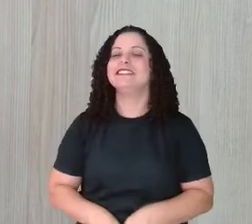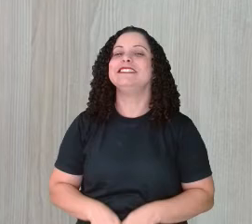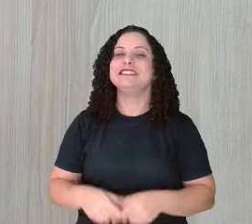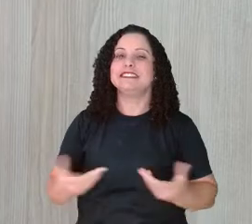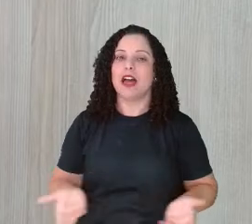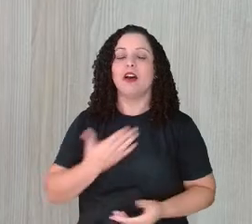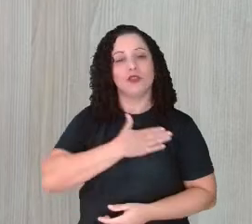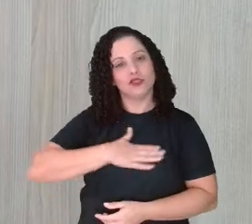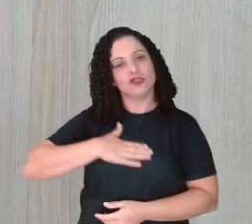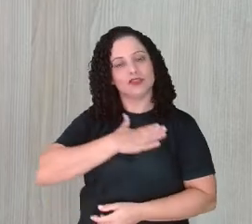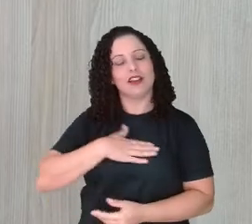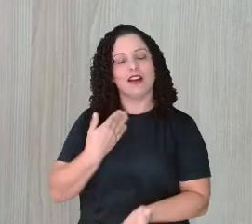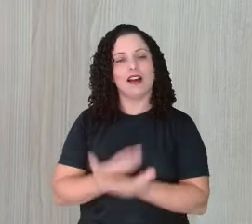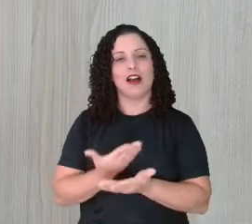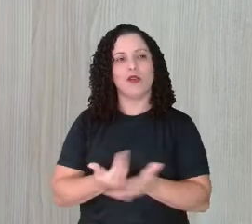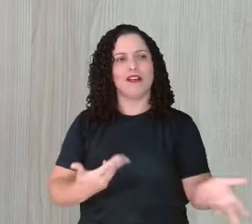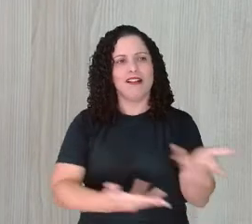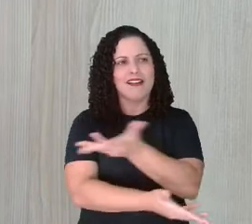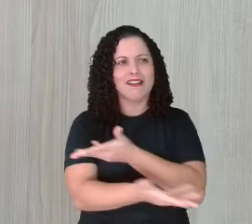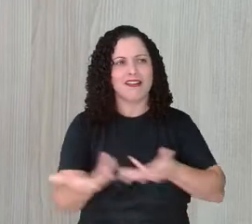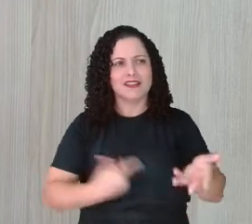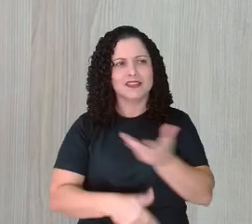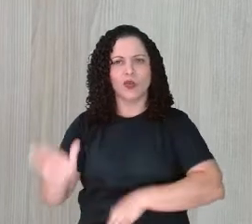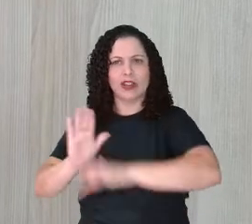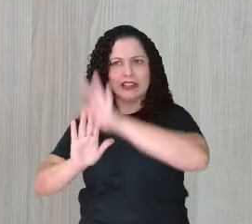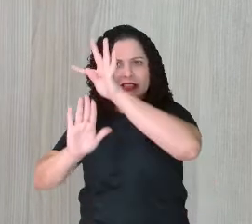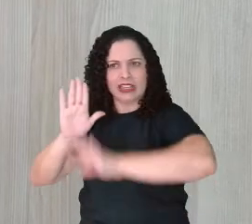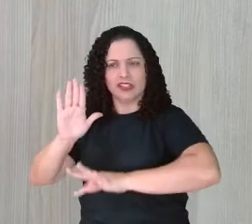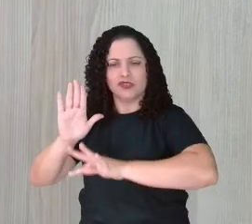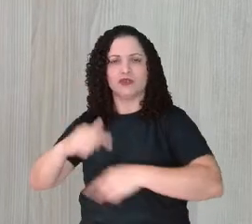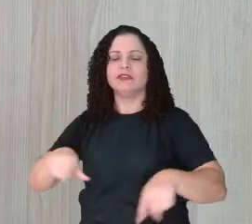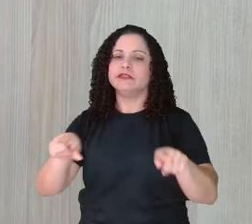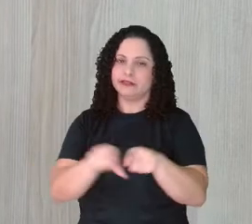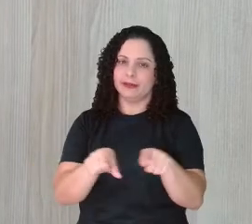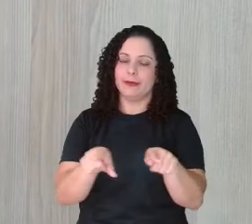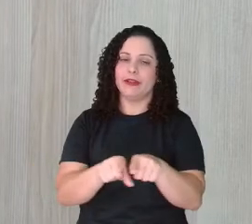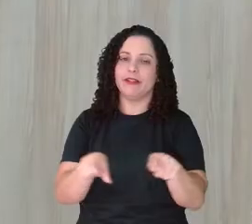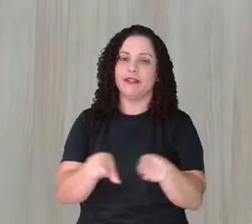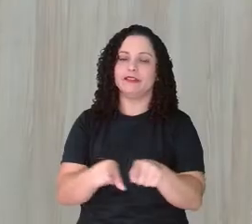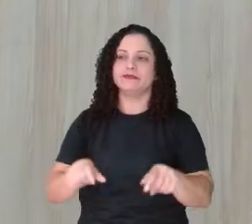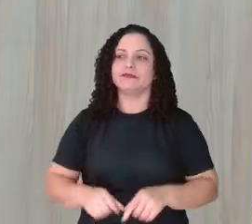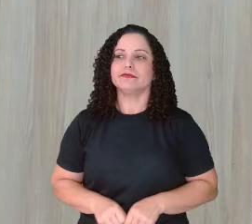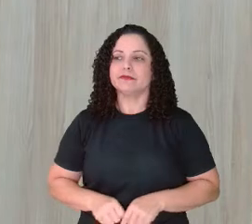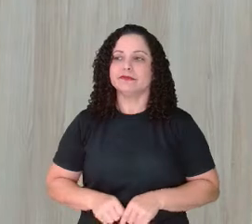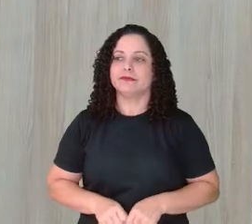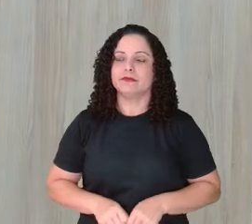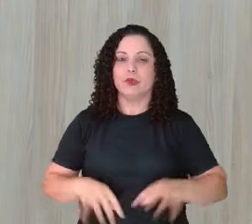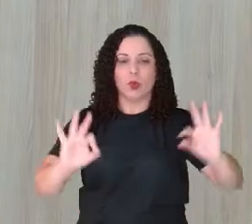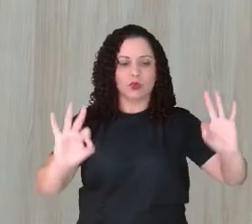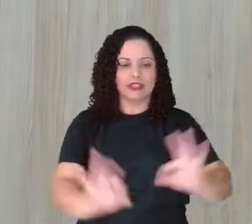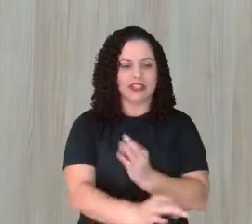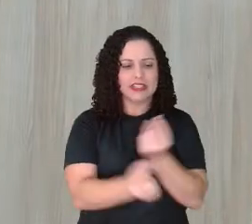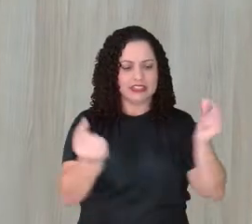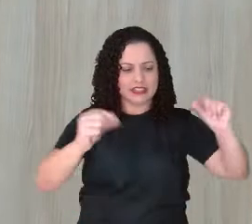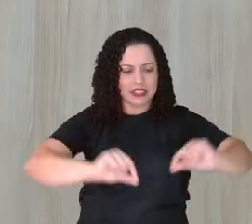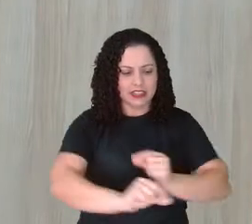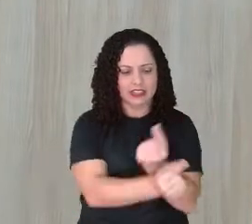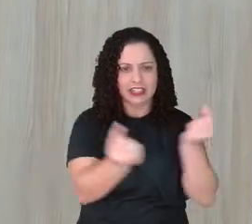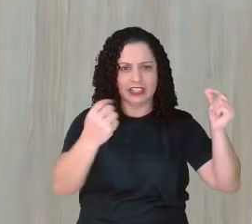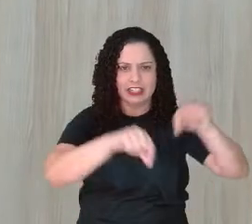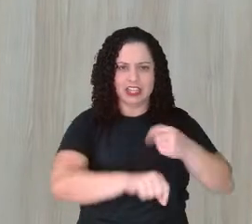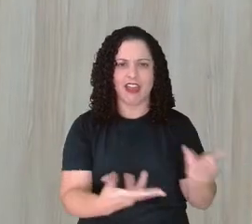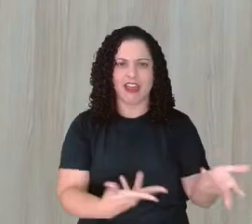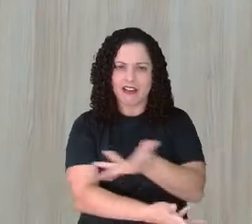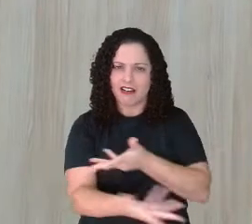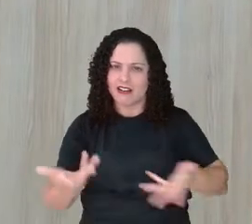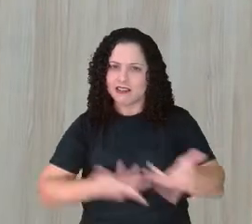achando interessante essa sua relação de texto com tecer, não é? Isso, exatamente. O tecido, o tecer, né? É. Muito